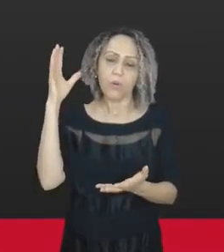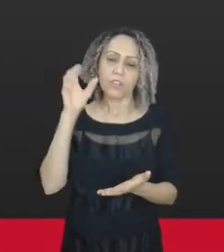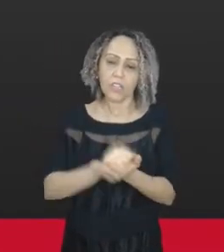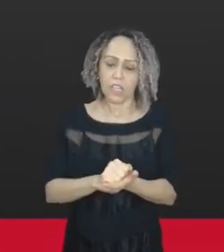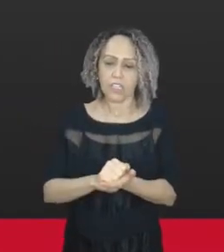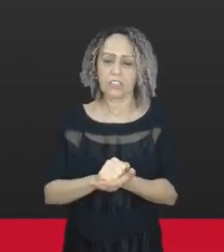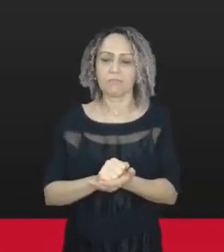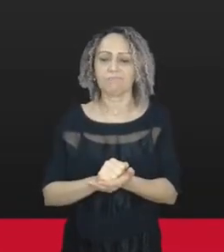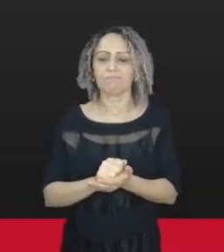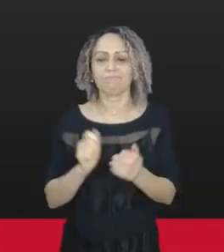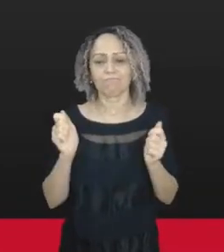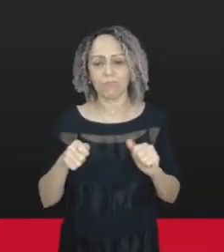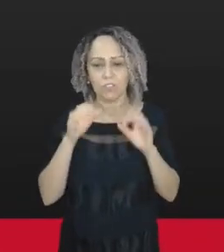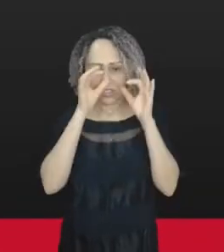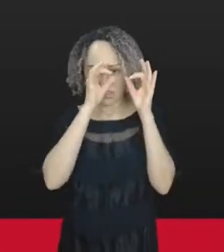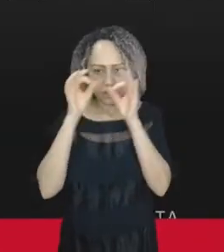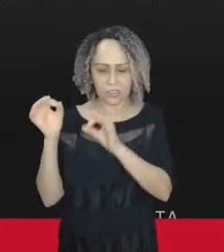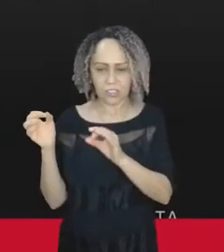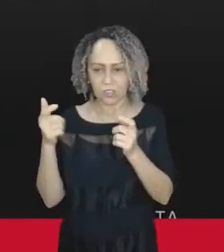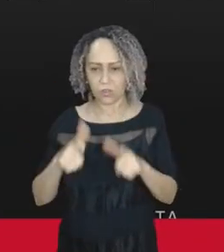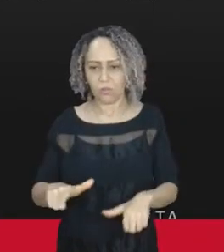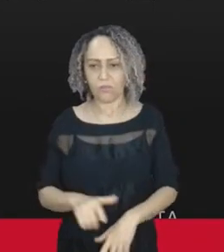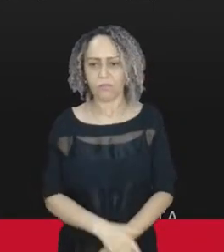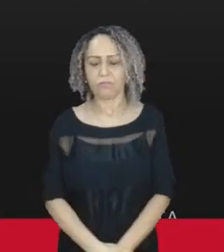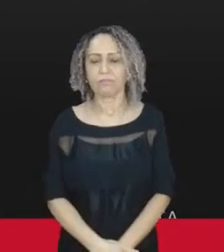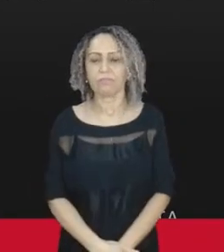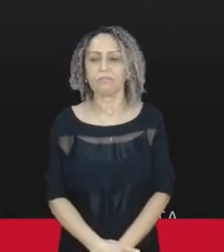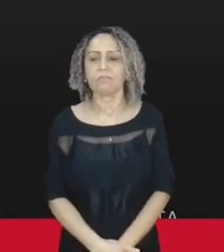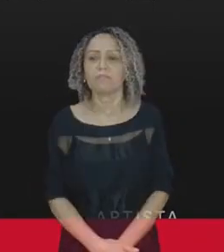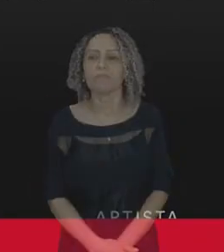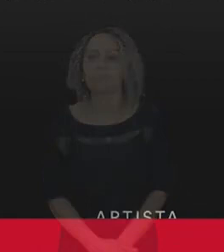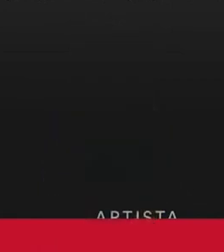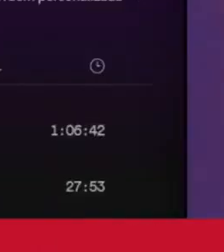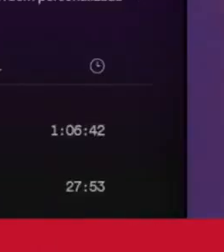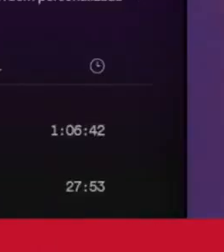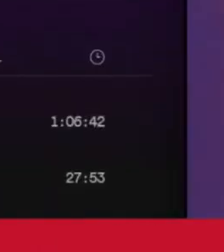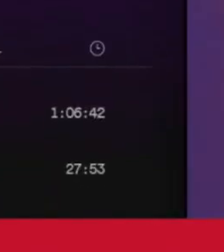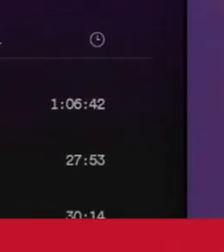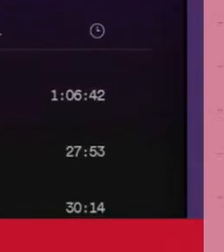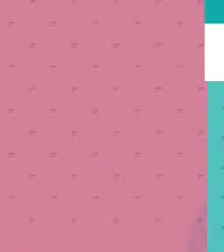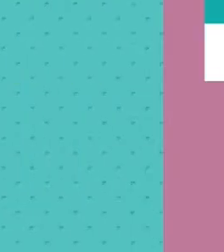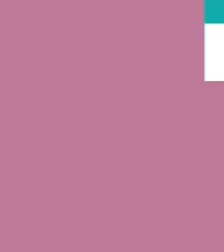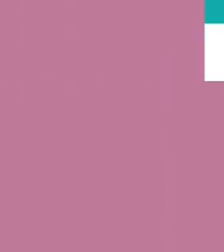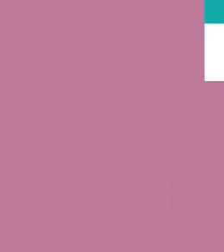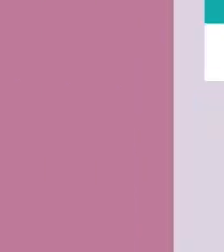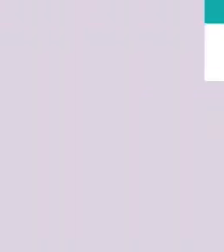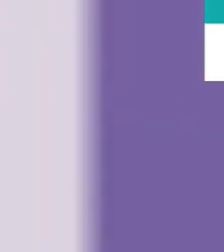Spotify.